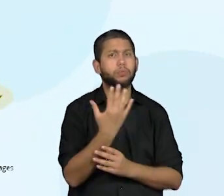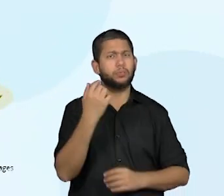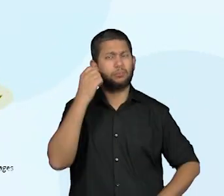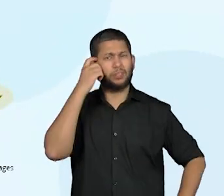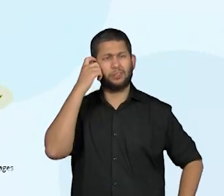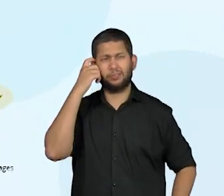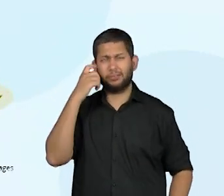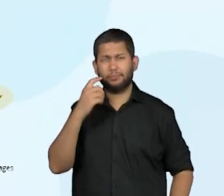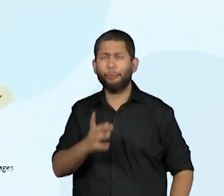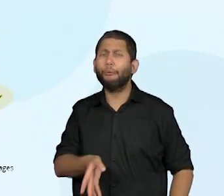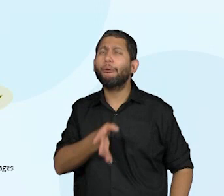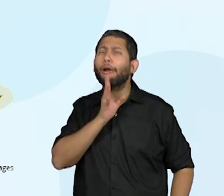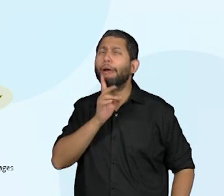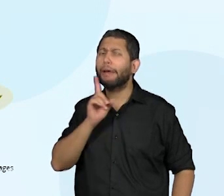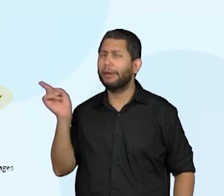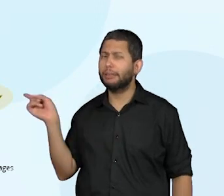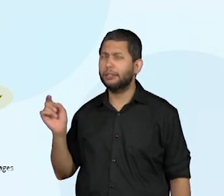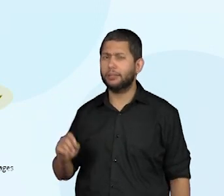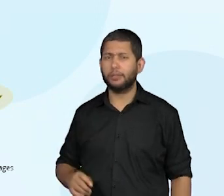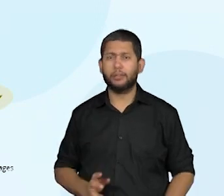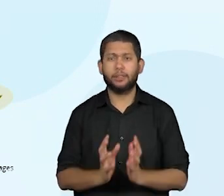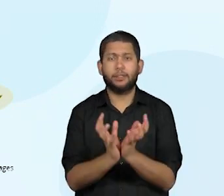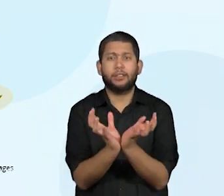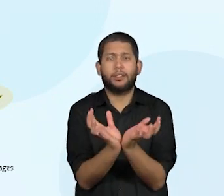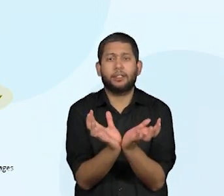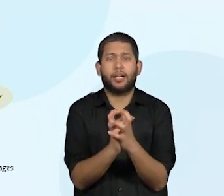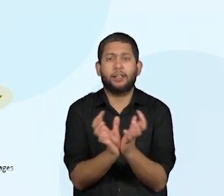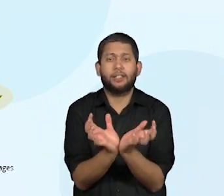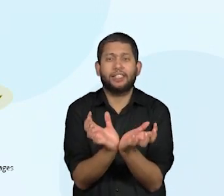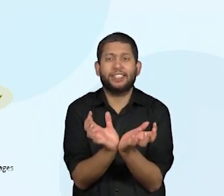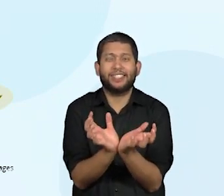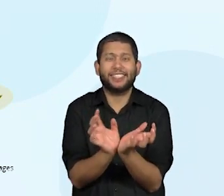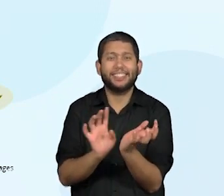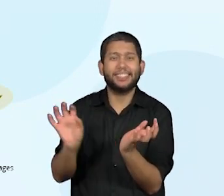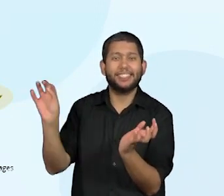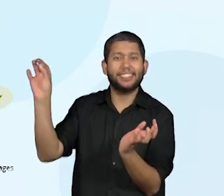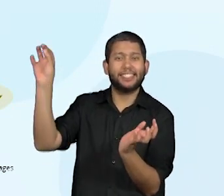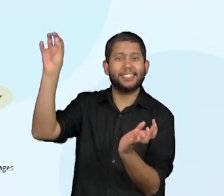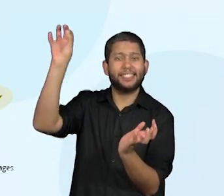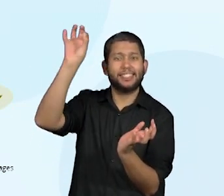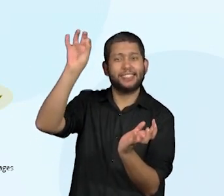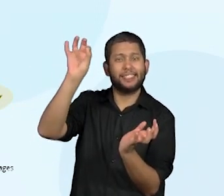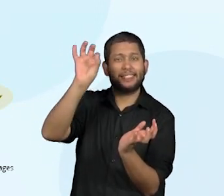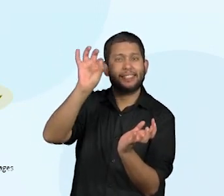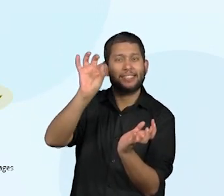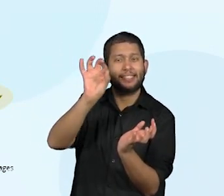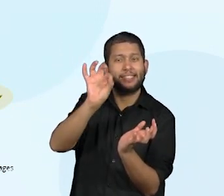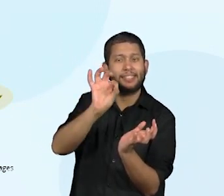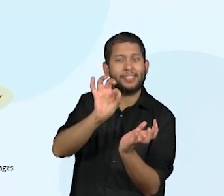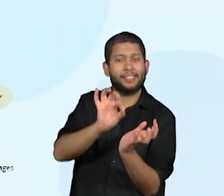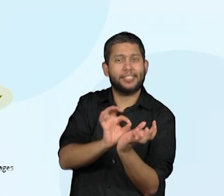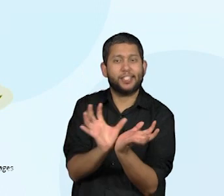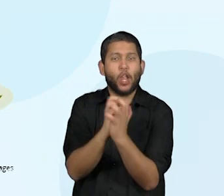alimentam igual essas plantinhas aí? Será que as plantas têm dentes,